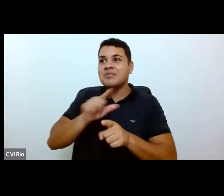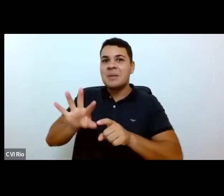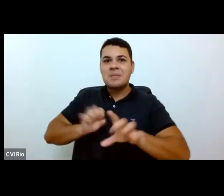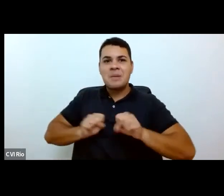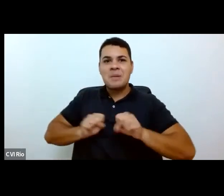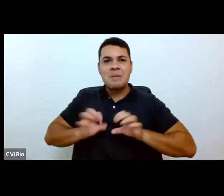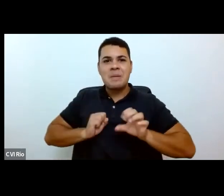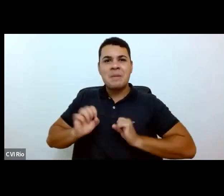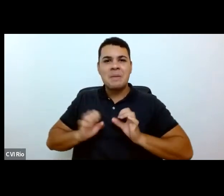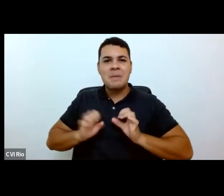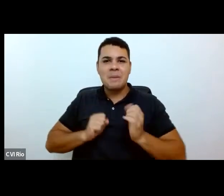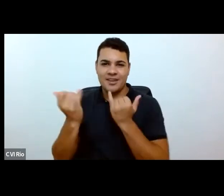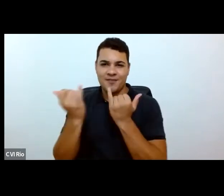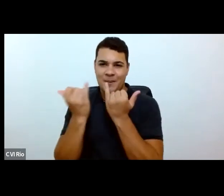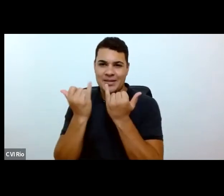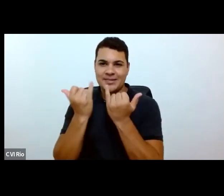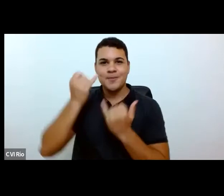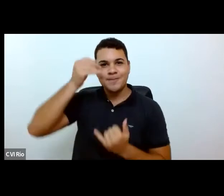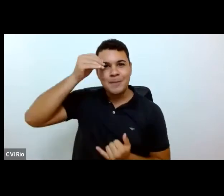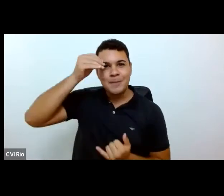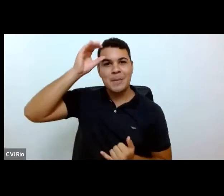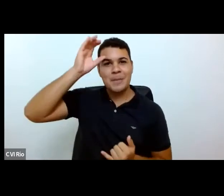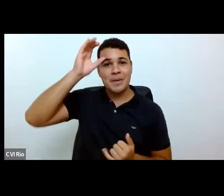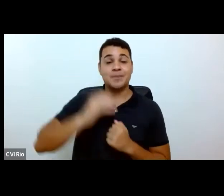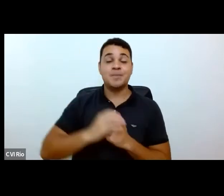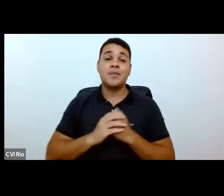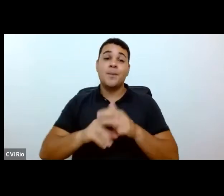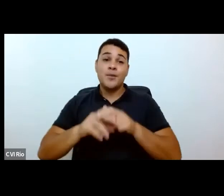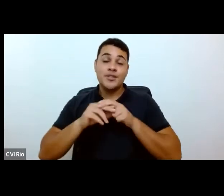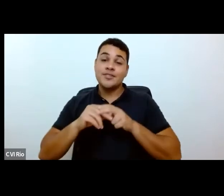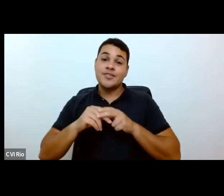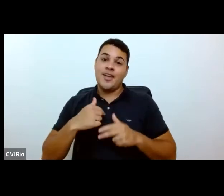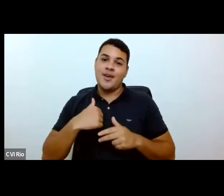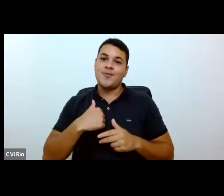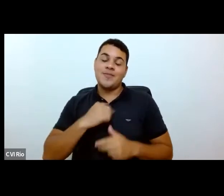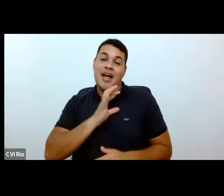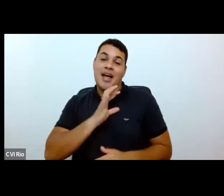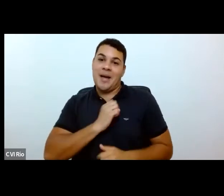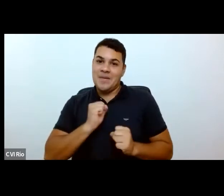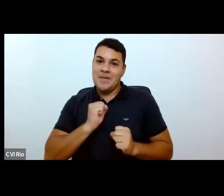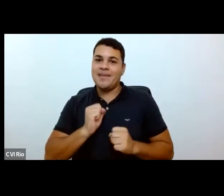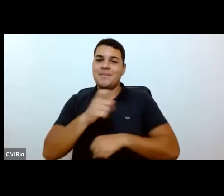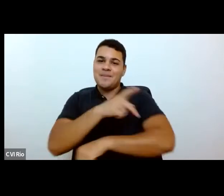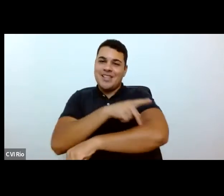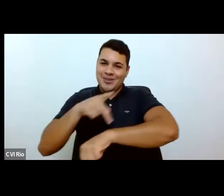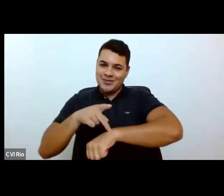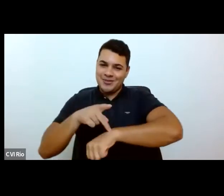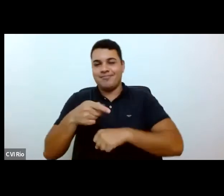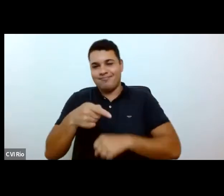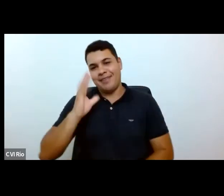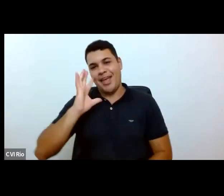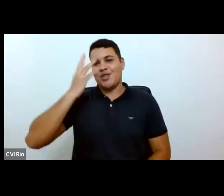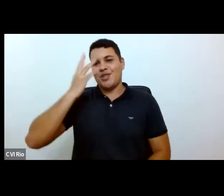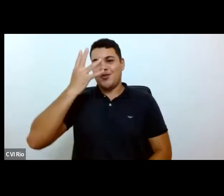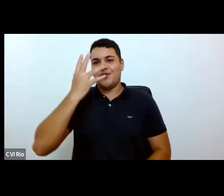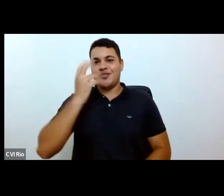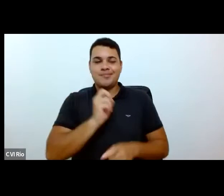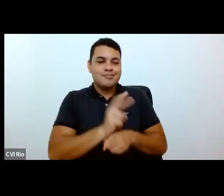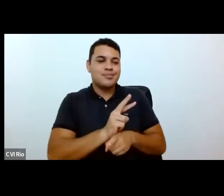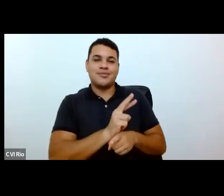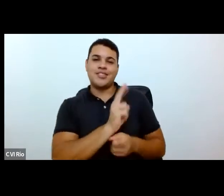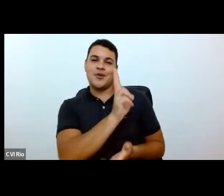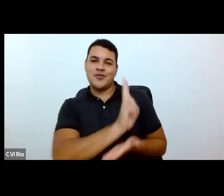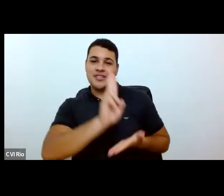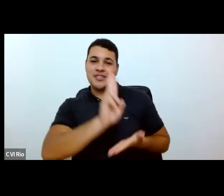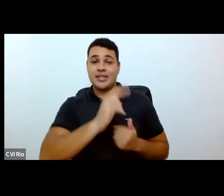E aí me apaixonei pela pedagogia, fui estudar pedagogia na faculdade. Aí, como sempre, né, no